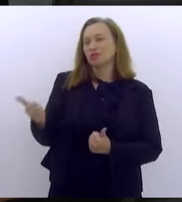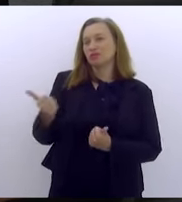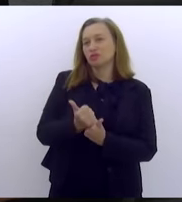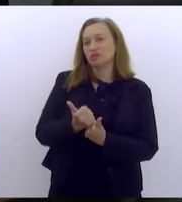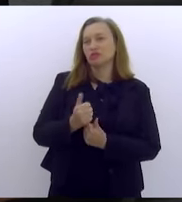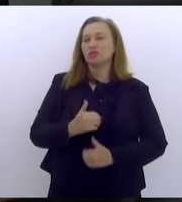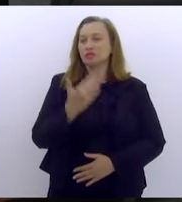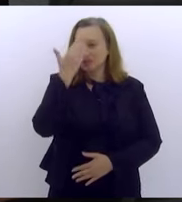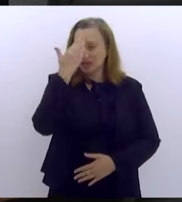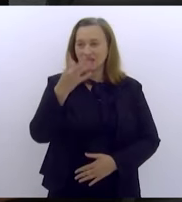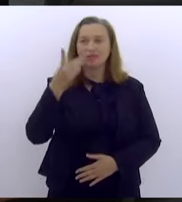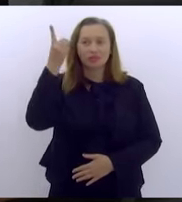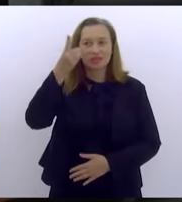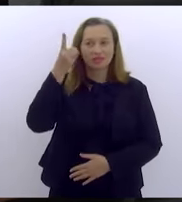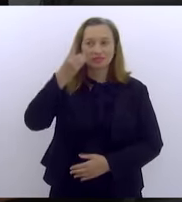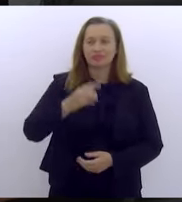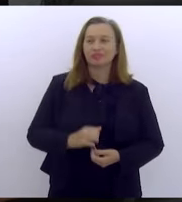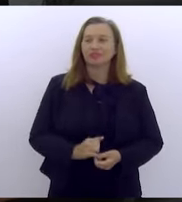Obrigado, deputado.